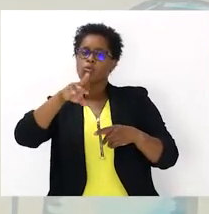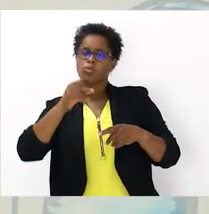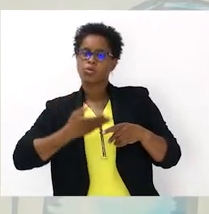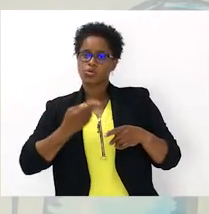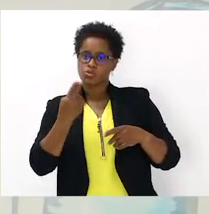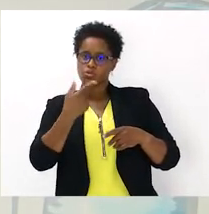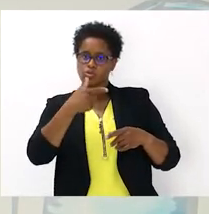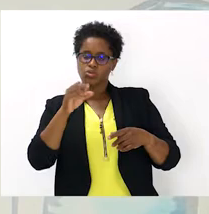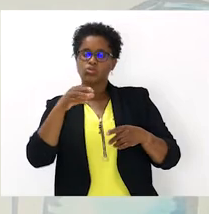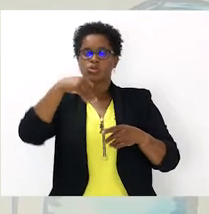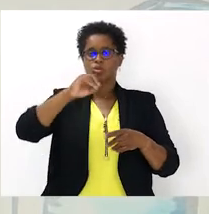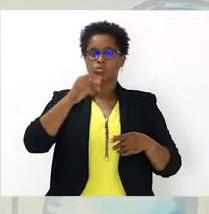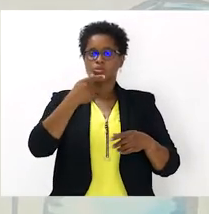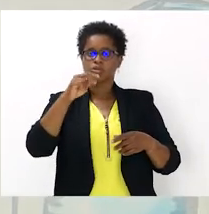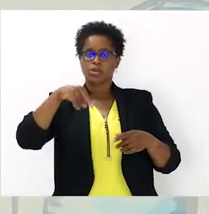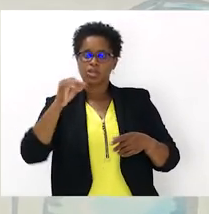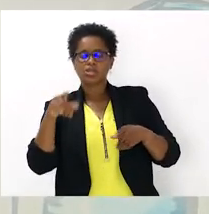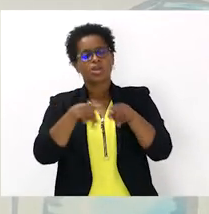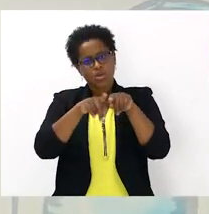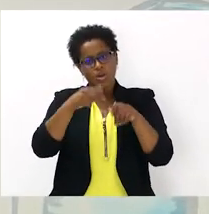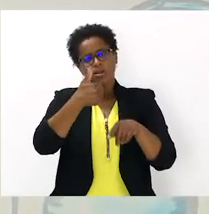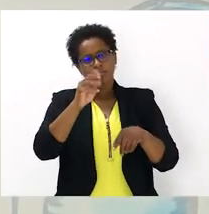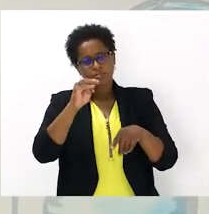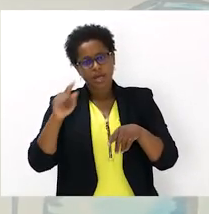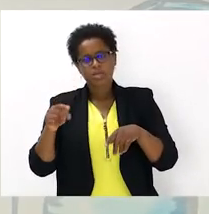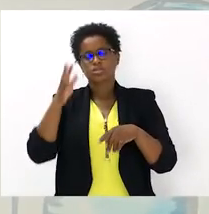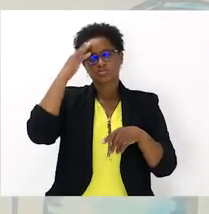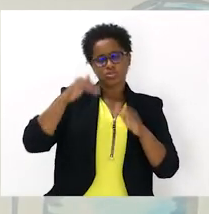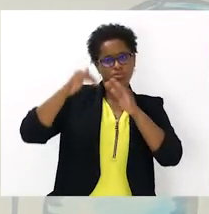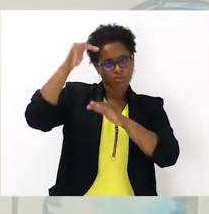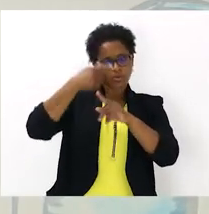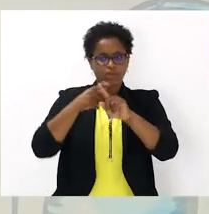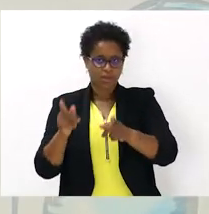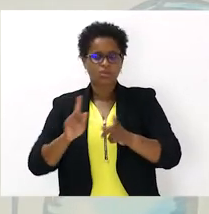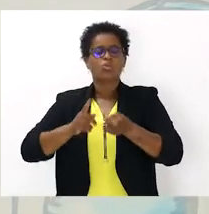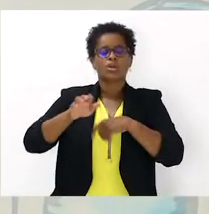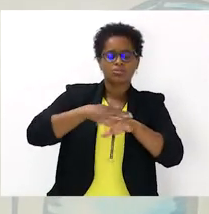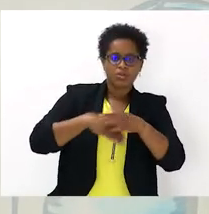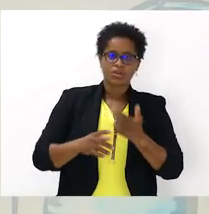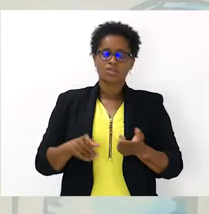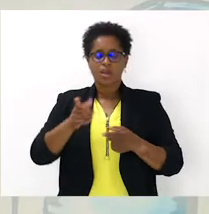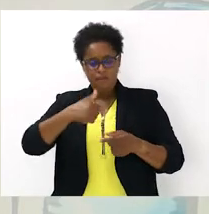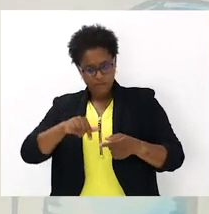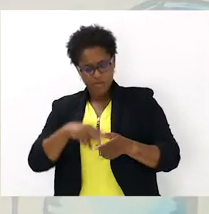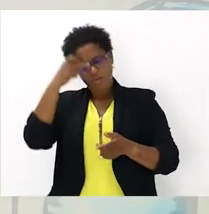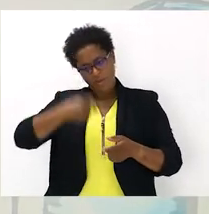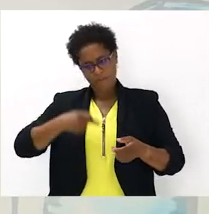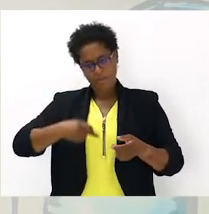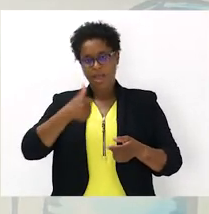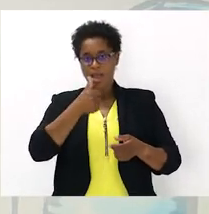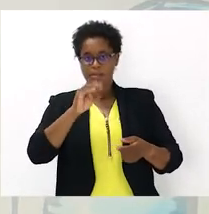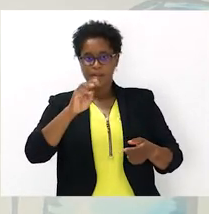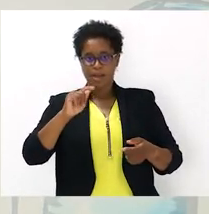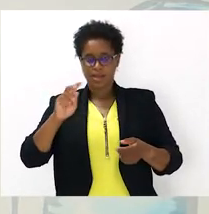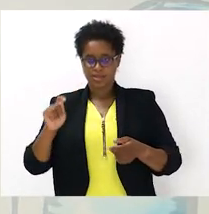com a mesma base e expoentes diferentes. O que é que vamos fazer? Vamos manter a